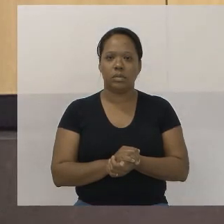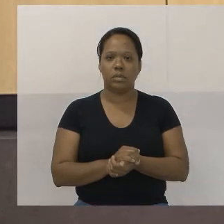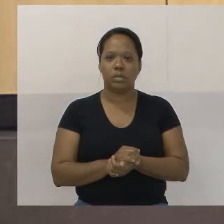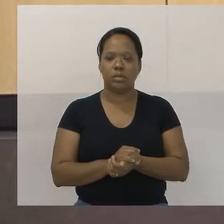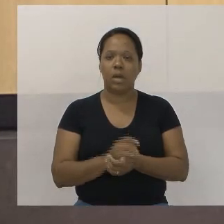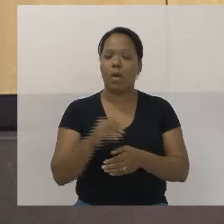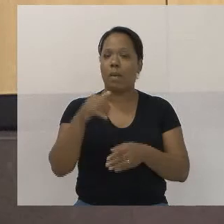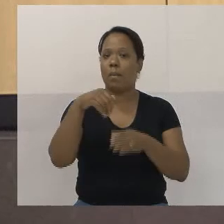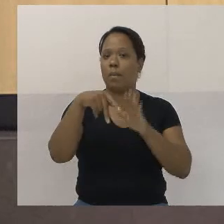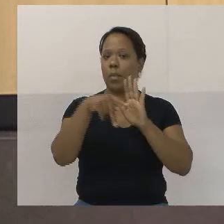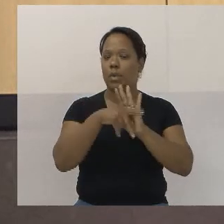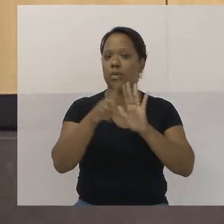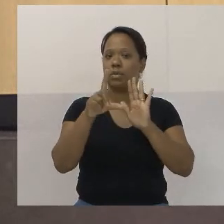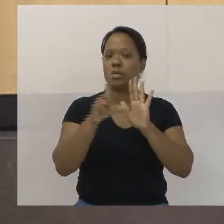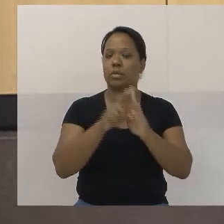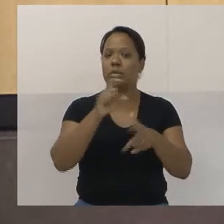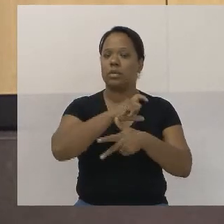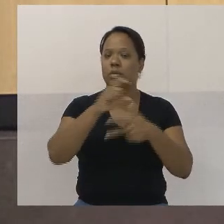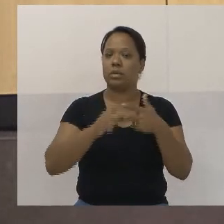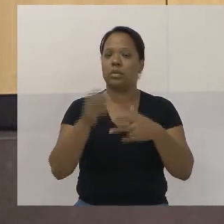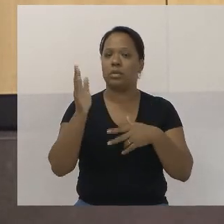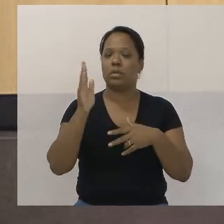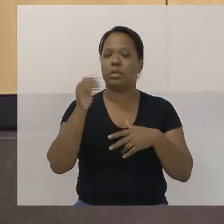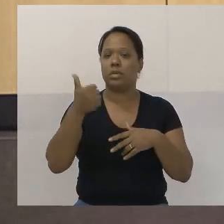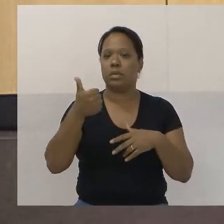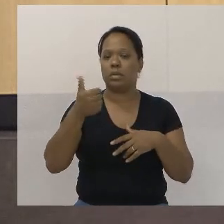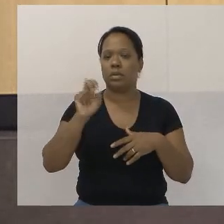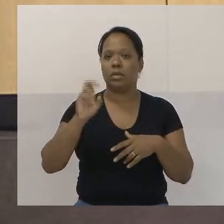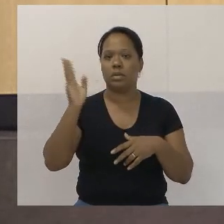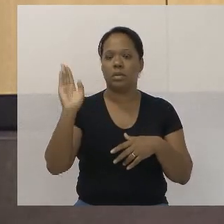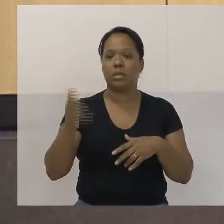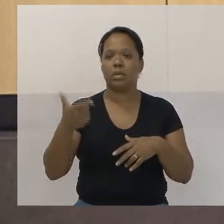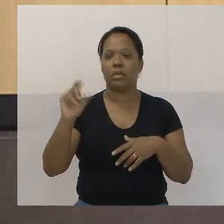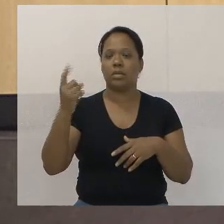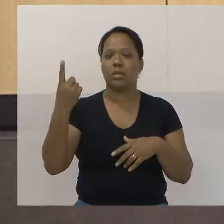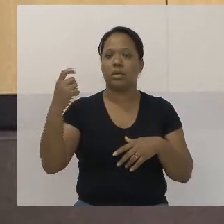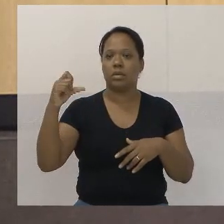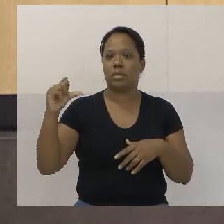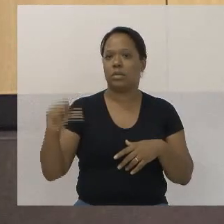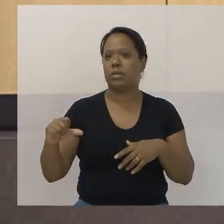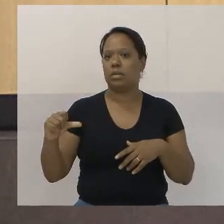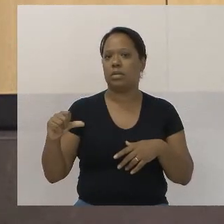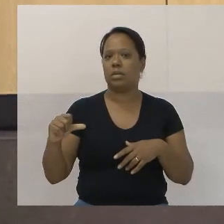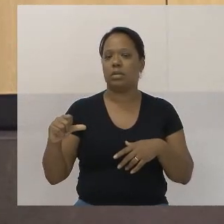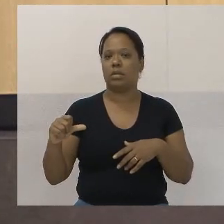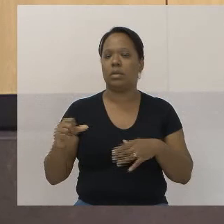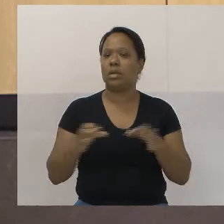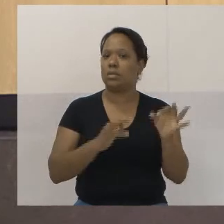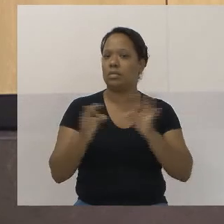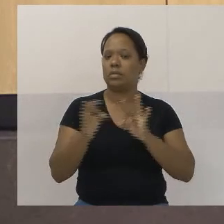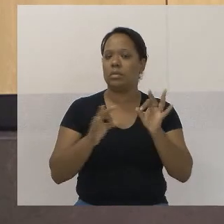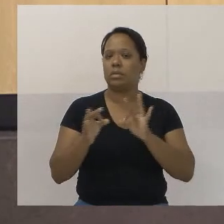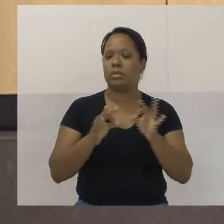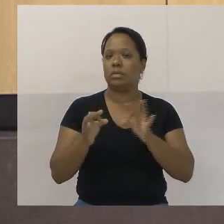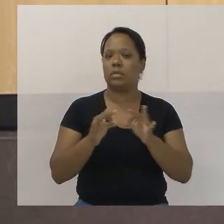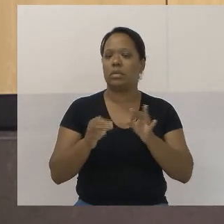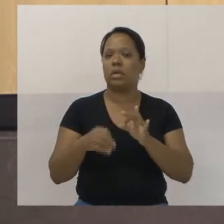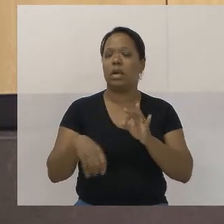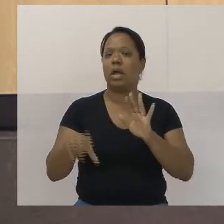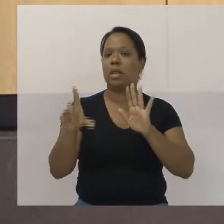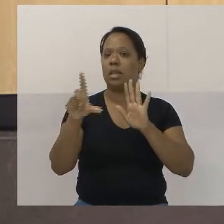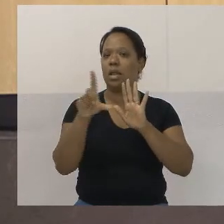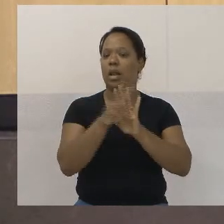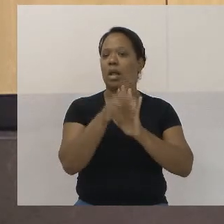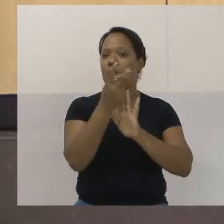o projeto de lei do executivo número 15/2009 dispõe sobre as diretrizes para elaboração e execução da lei orçamentária